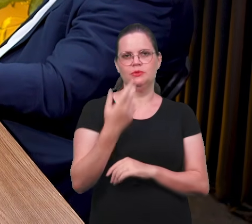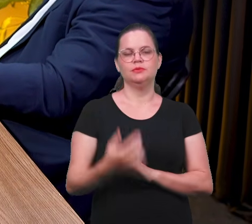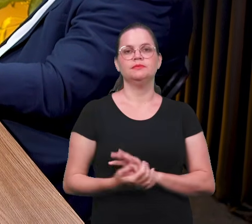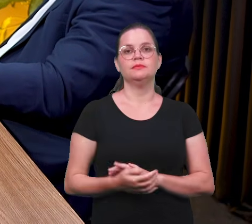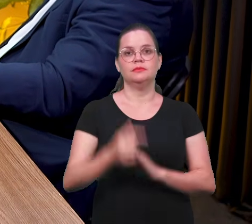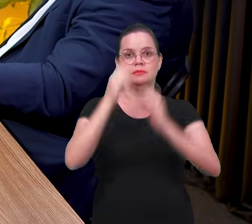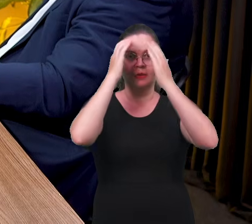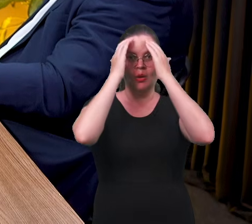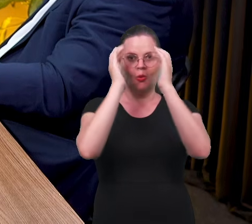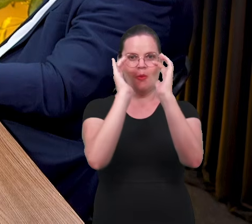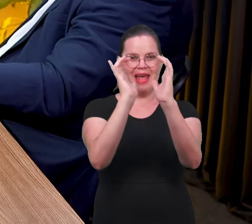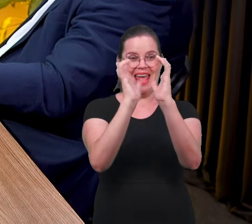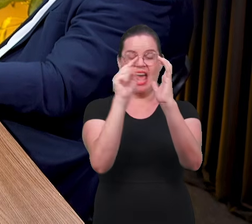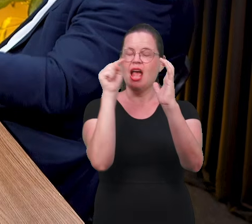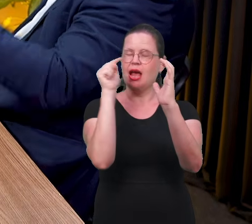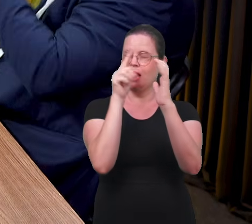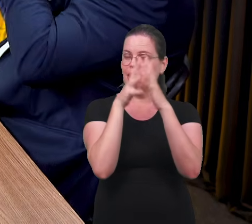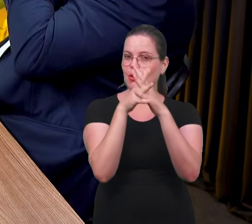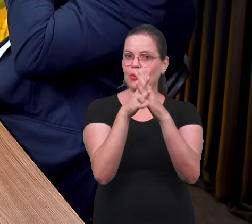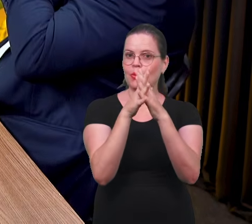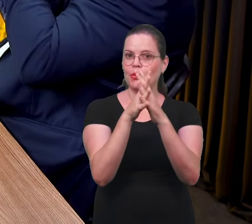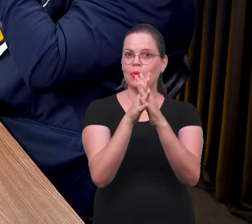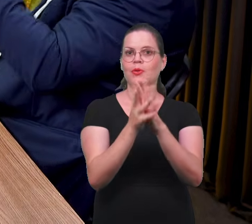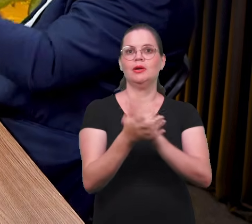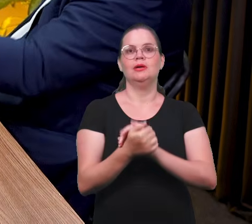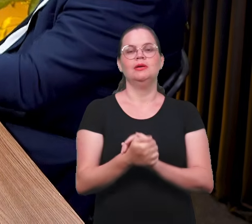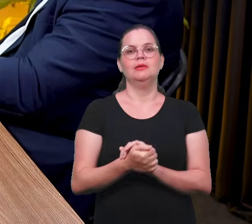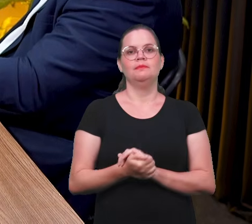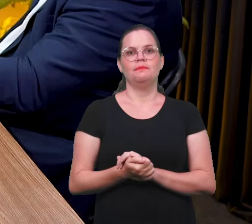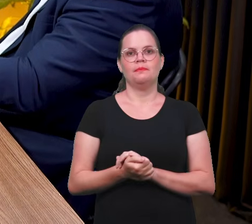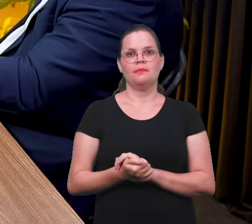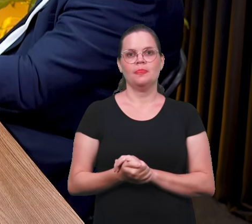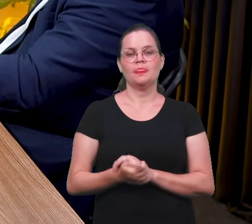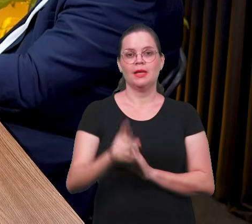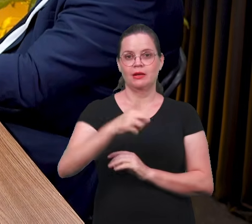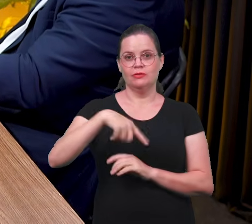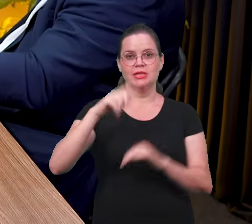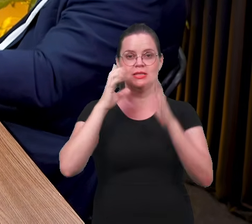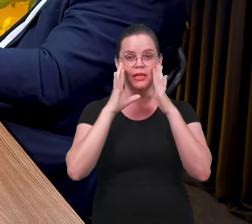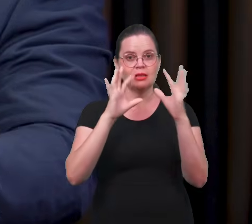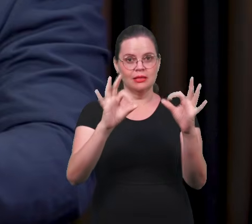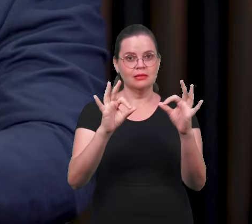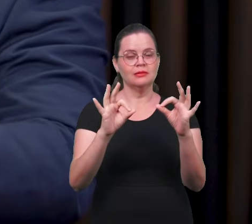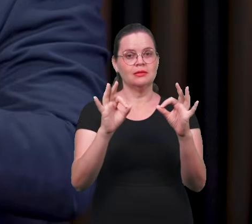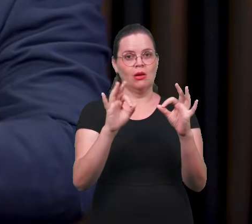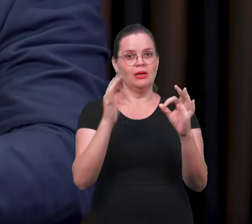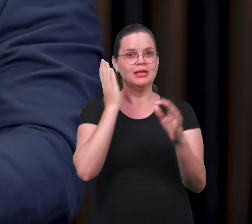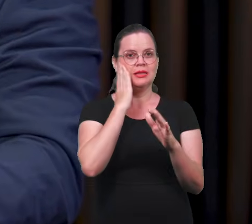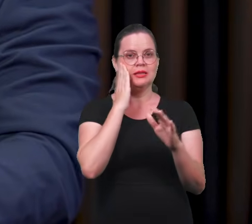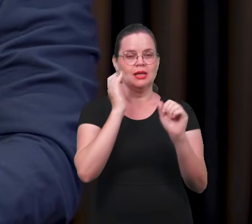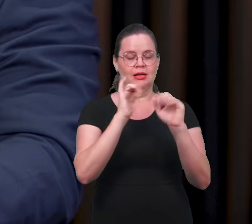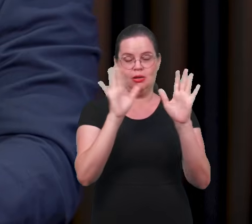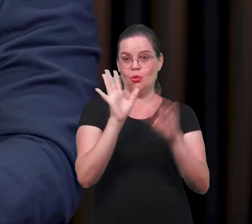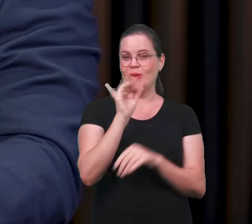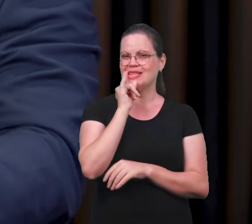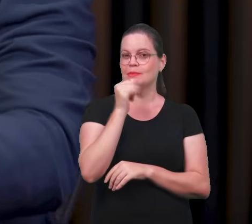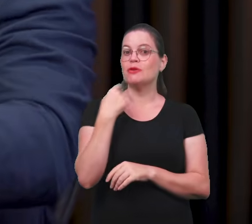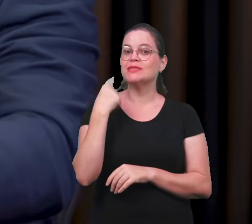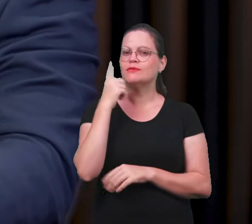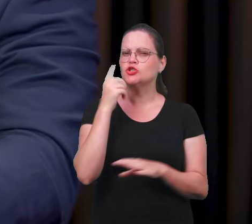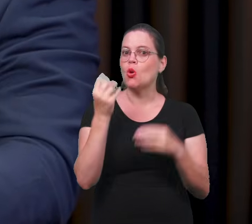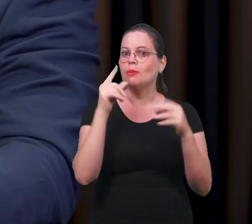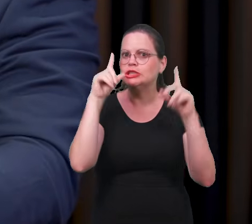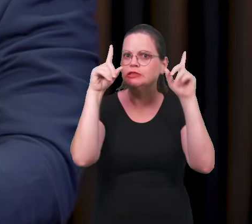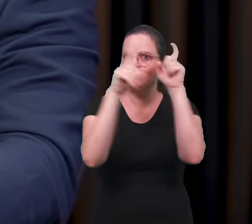nosso cérebro ele é complexo, nosso coração emocional, e aquele que nos ouve também. Por exemplo, qual